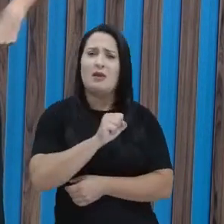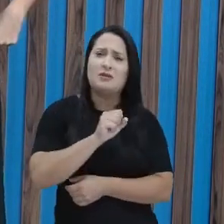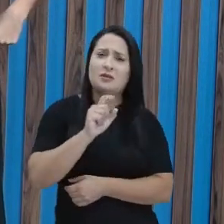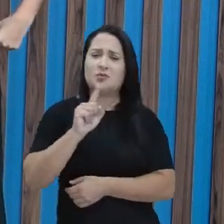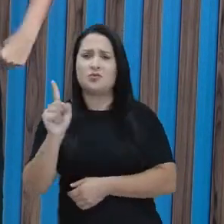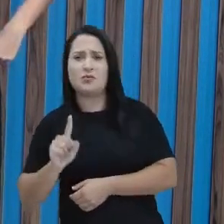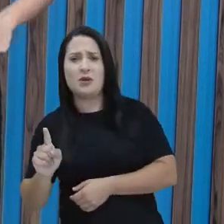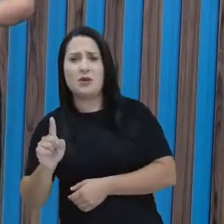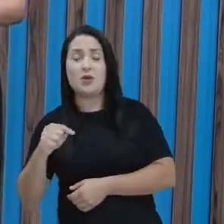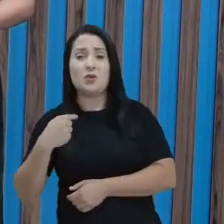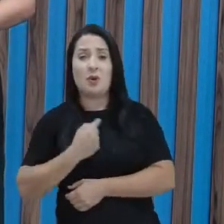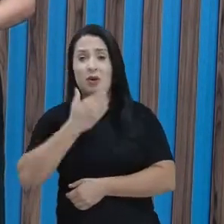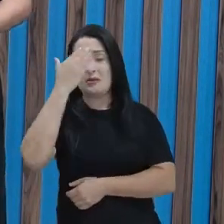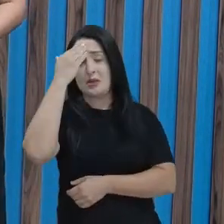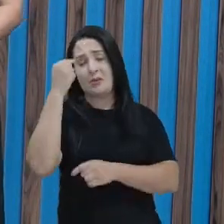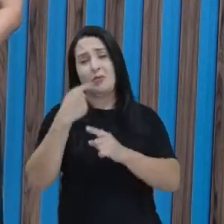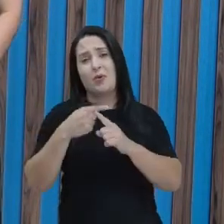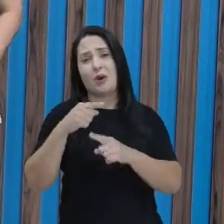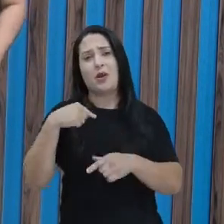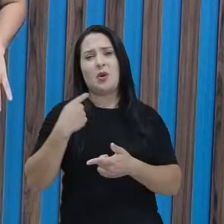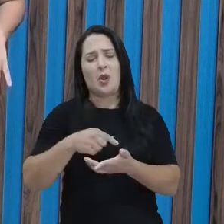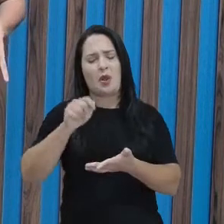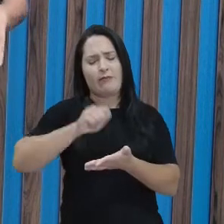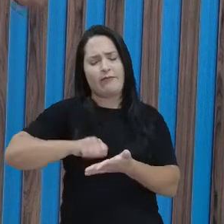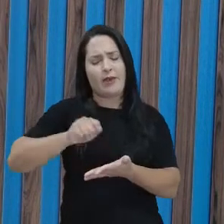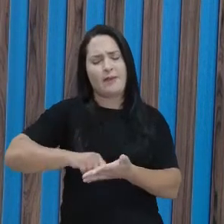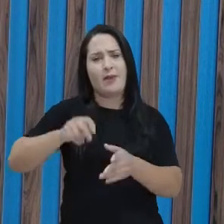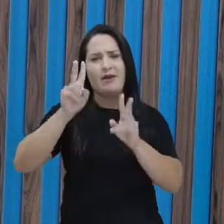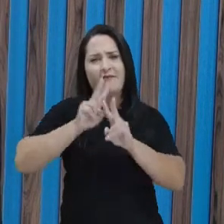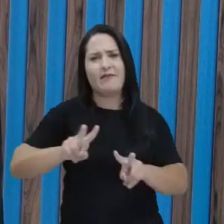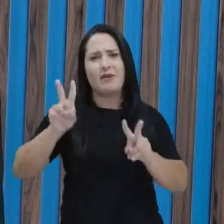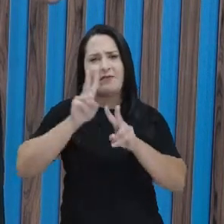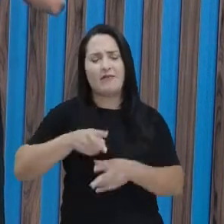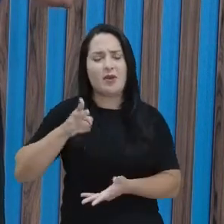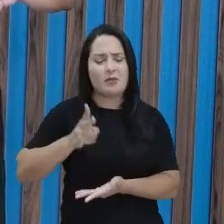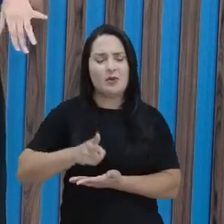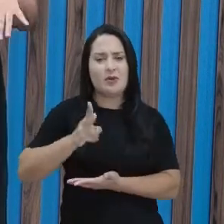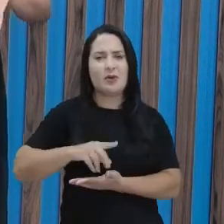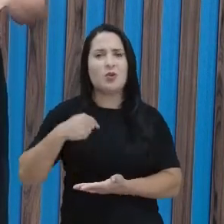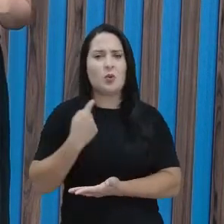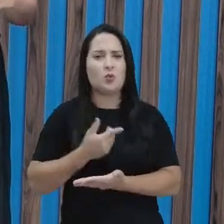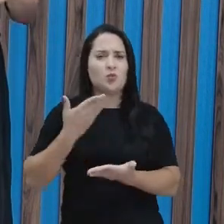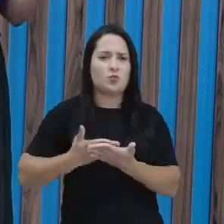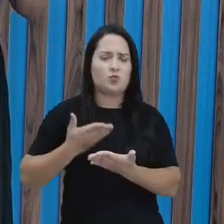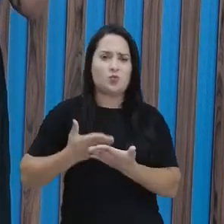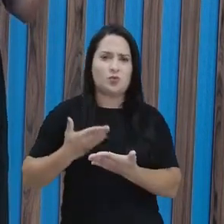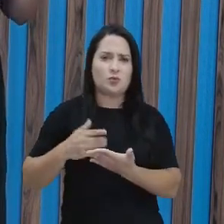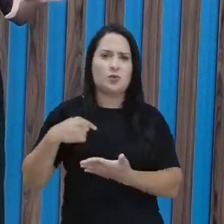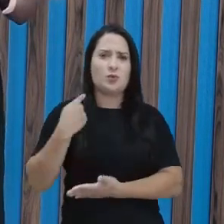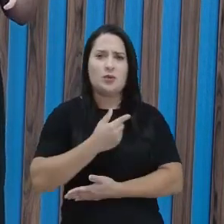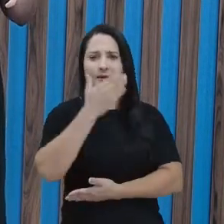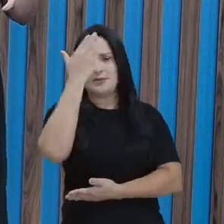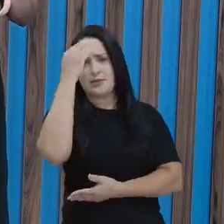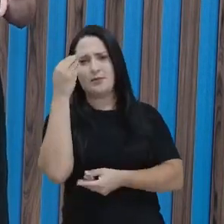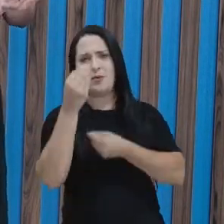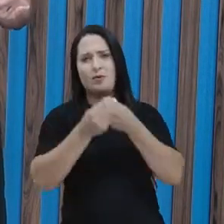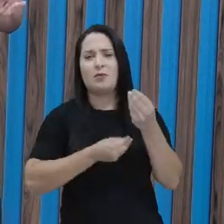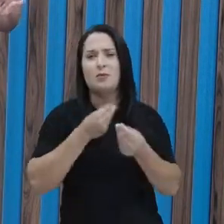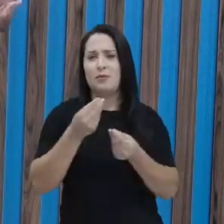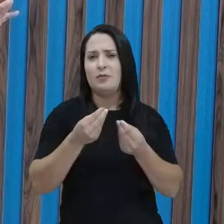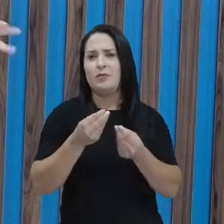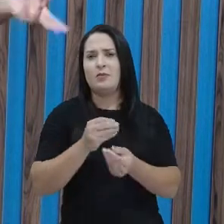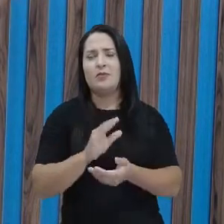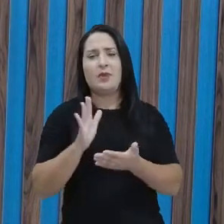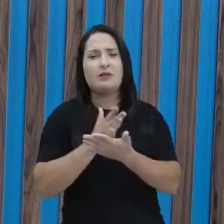Z. A gente sabe porque a gente sabe, porque a gente já viu escrito, porque a gente já estudou, porque a gente sabe como funciona, mesmo que não